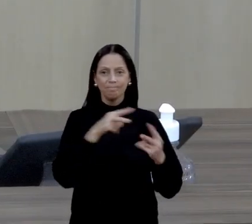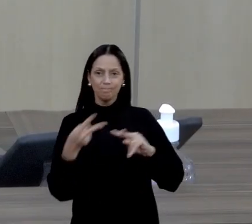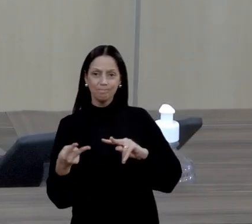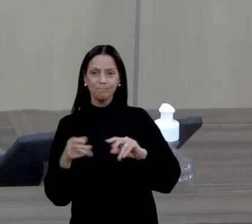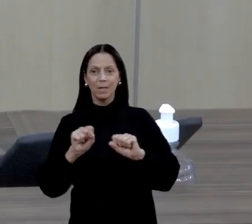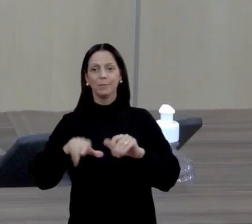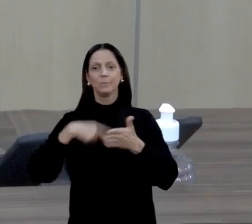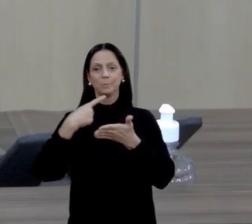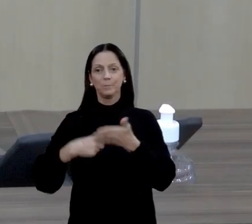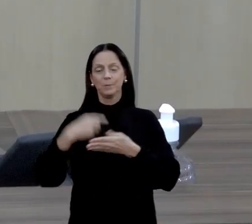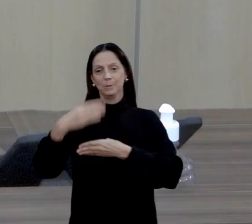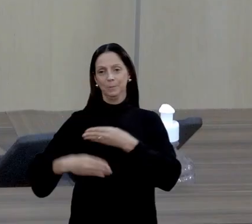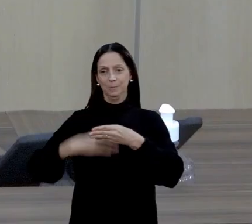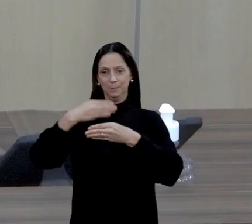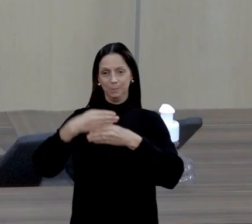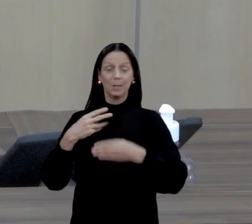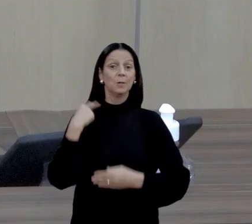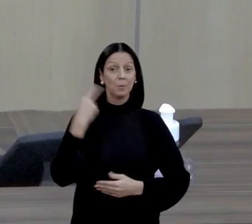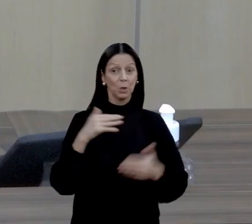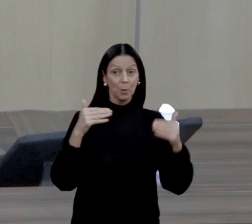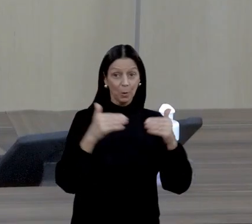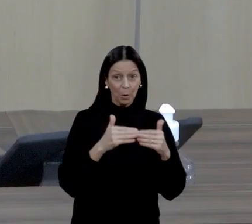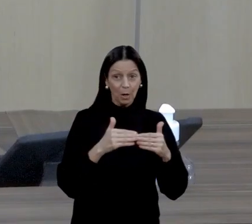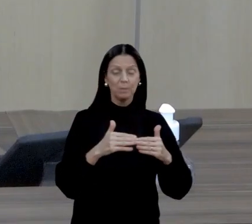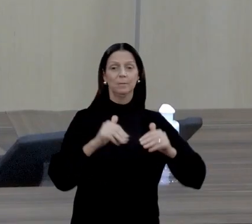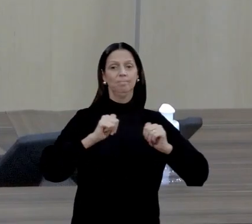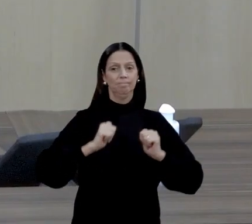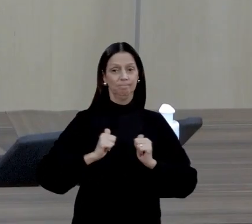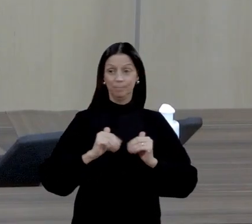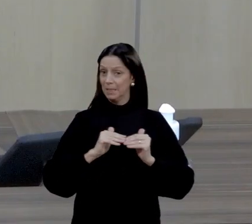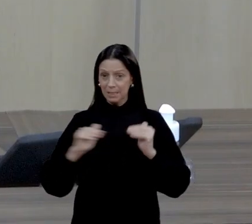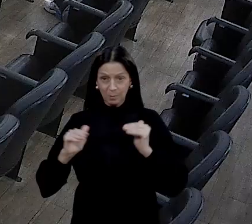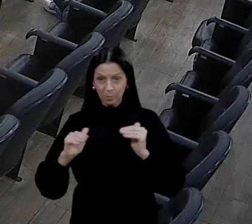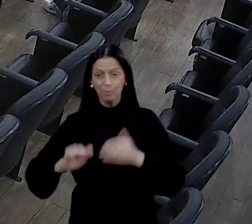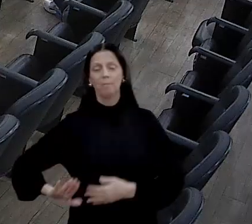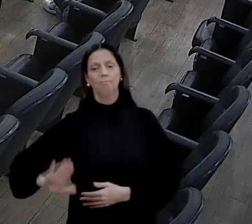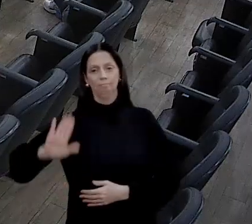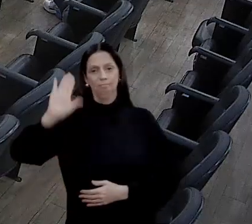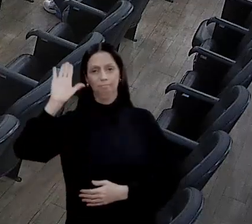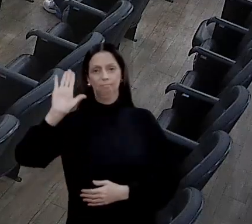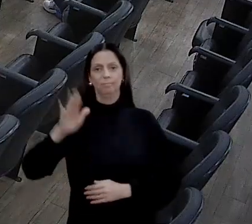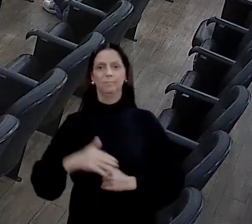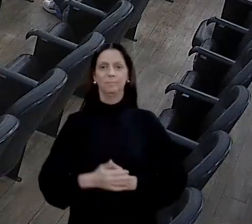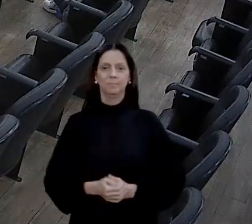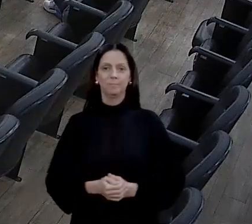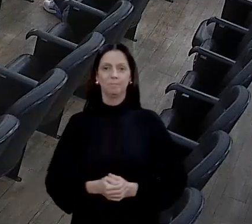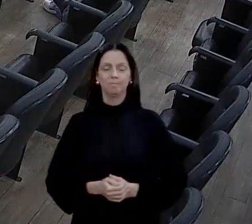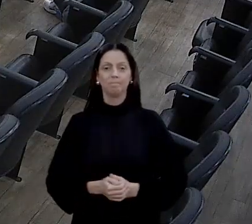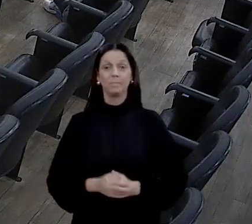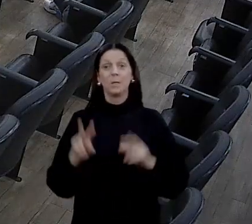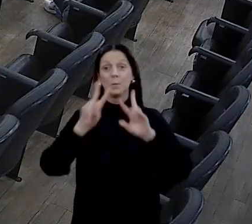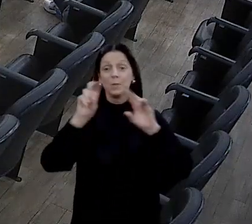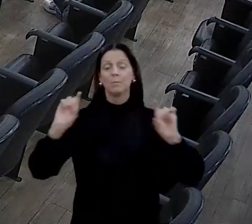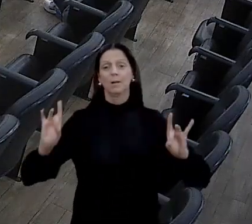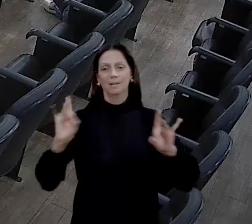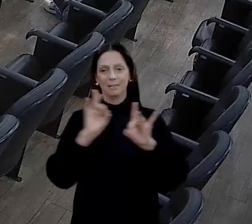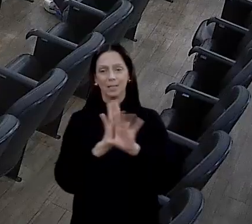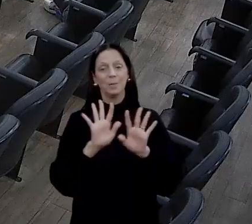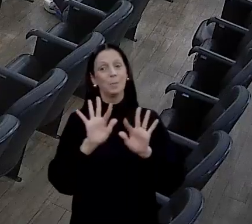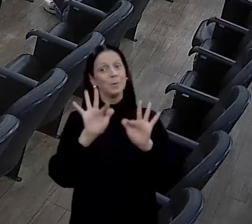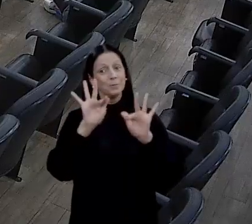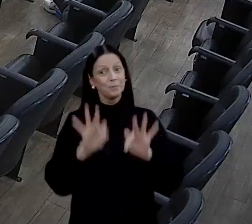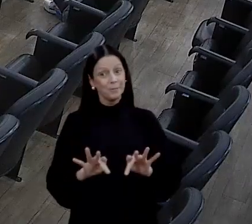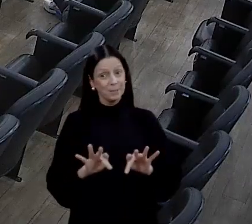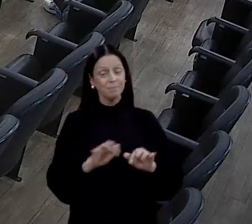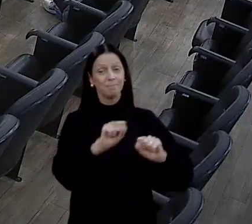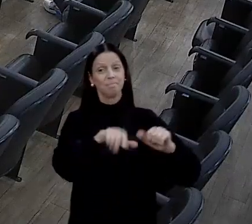extraordinária. Os favoráveis pensam como estão, os contrários se manifestem. Nesse caso, nada mais havendo tratar, encerra a presente